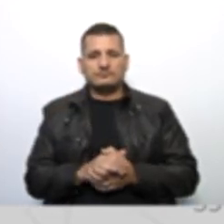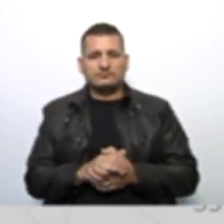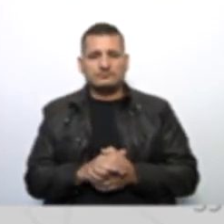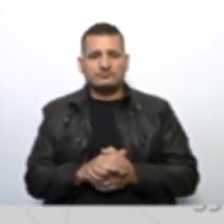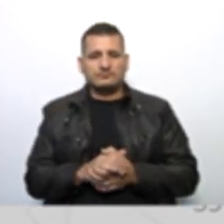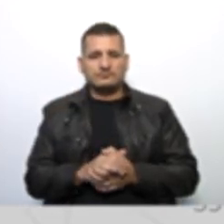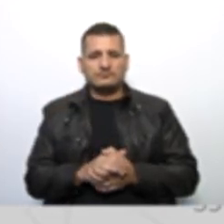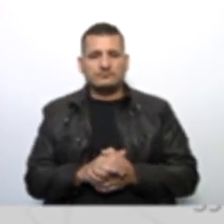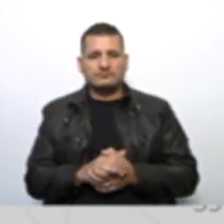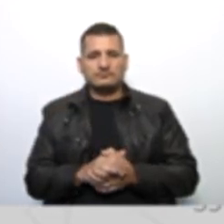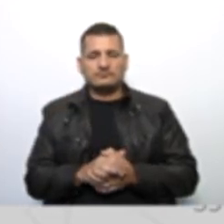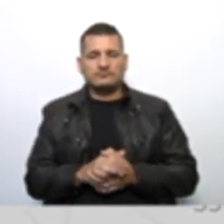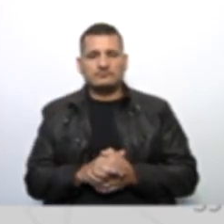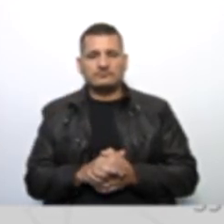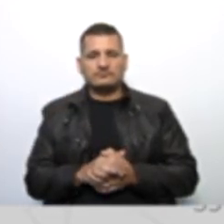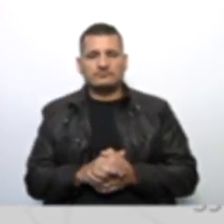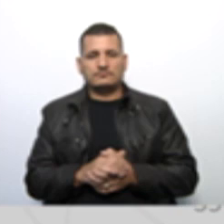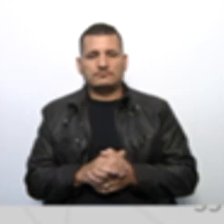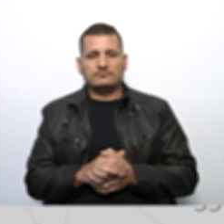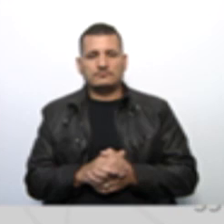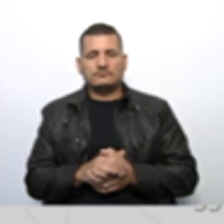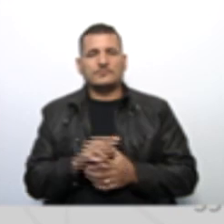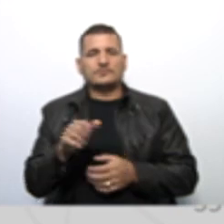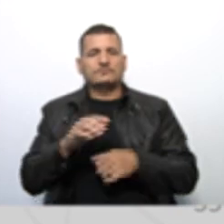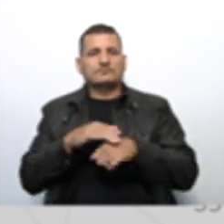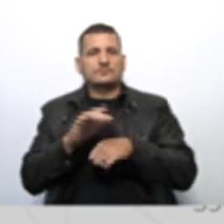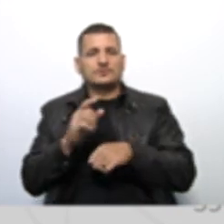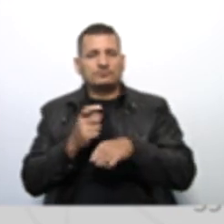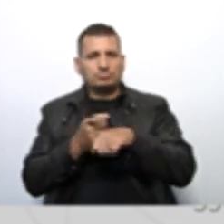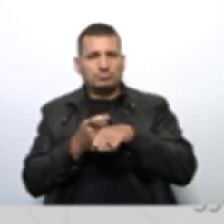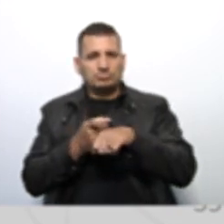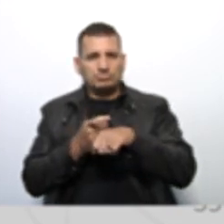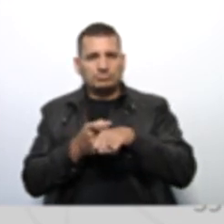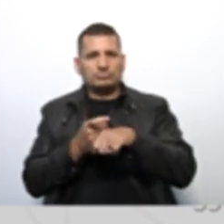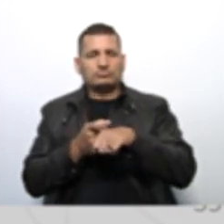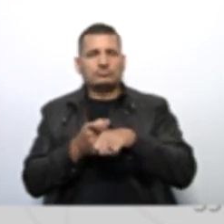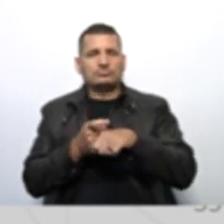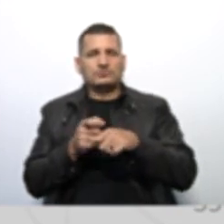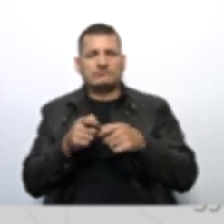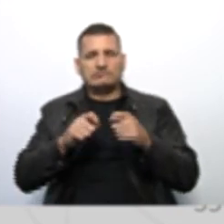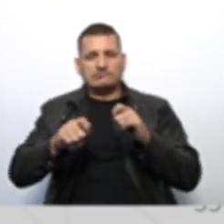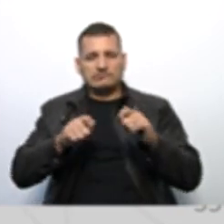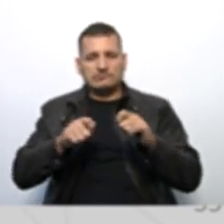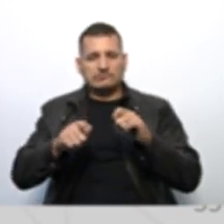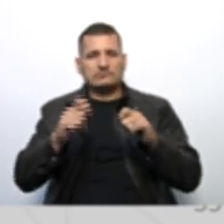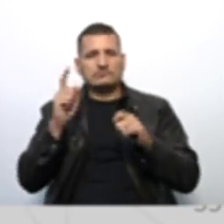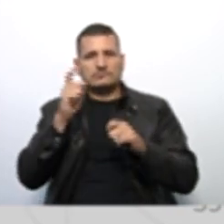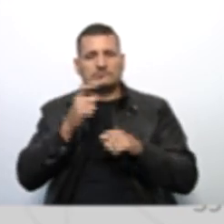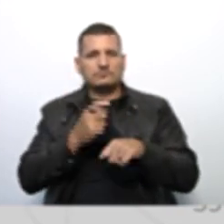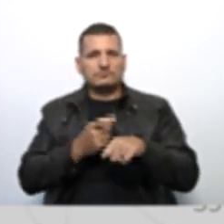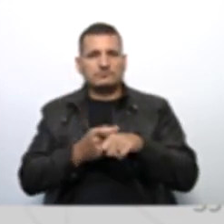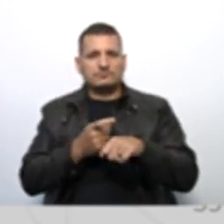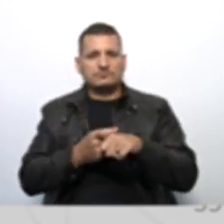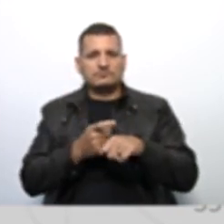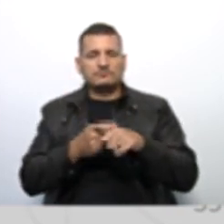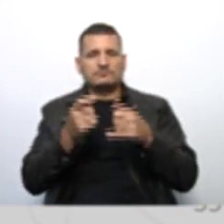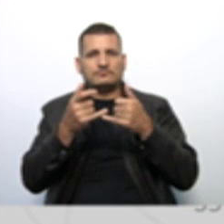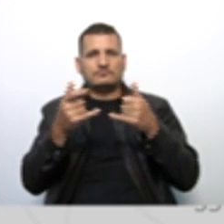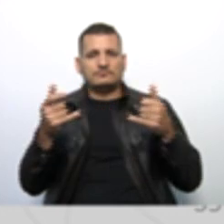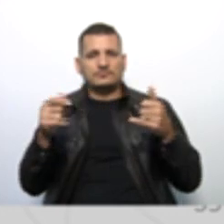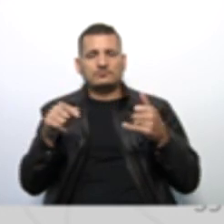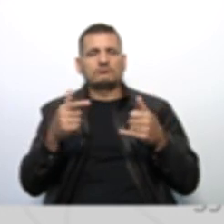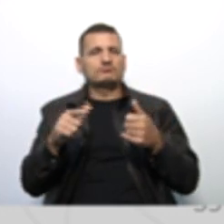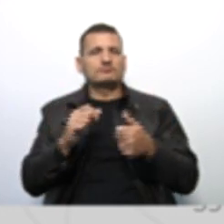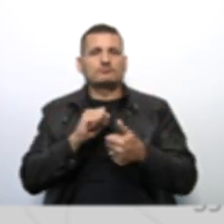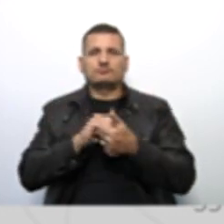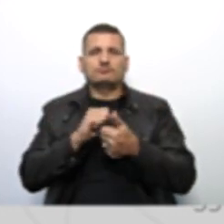mesmo cabo também. que é mais rígido, que é difícil de você estar manuseando, né? Exatamente. Então, não tem uma qualidade